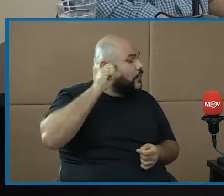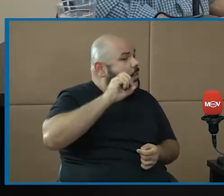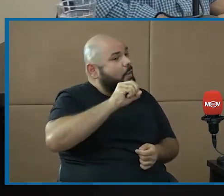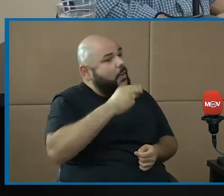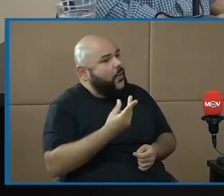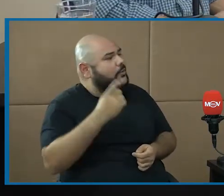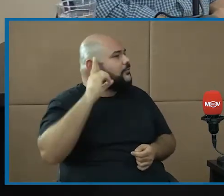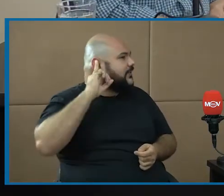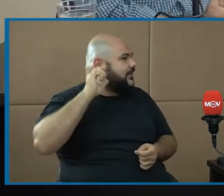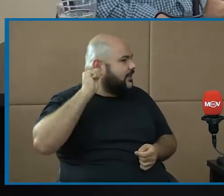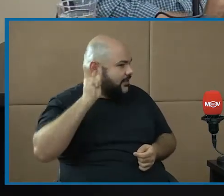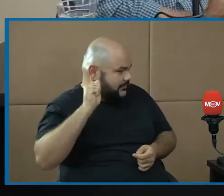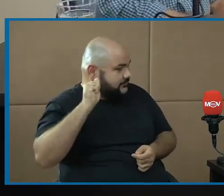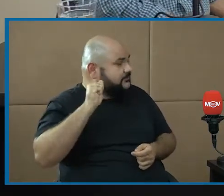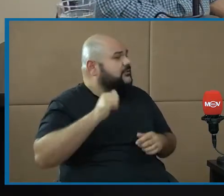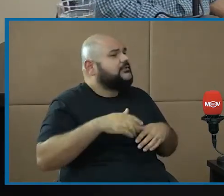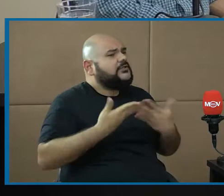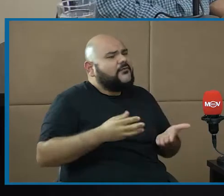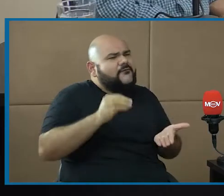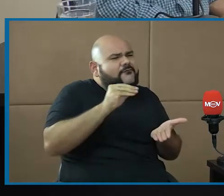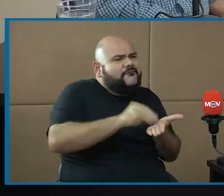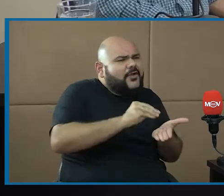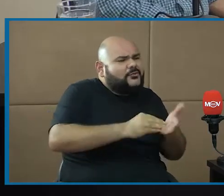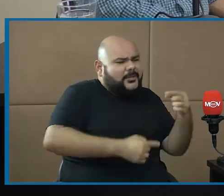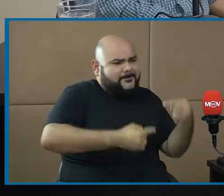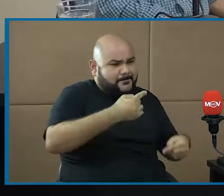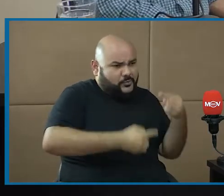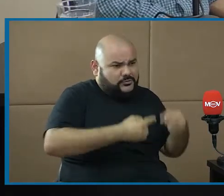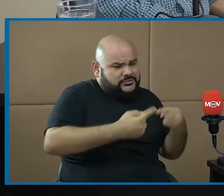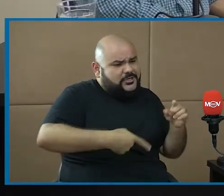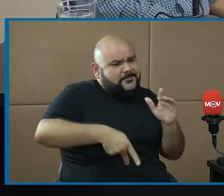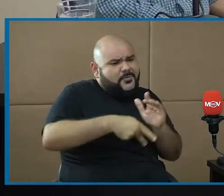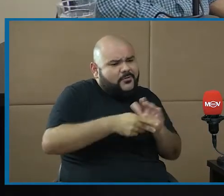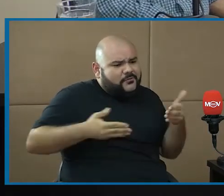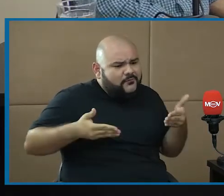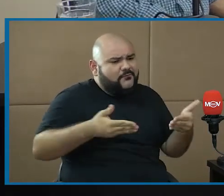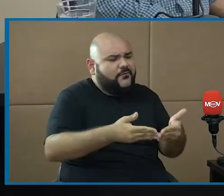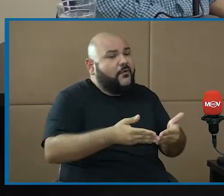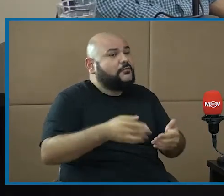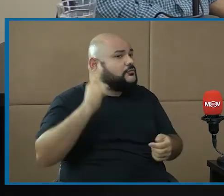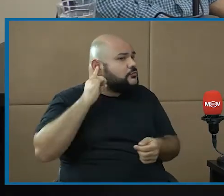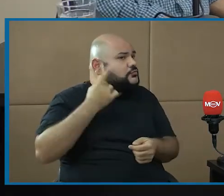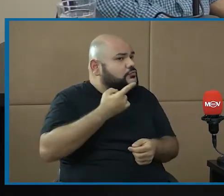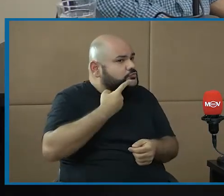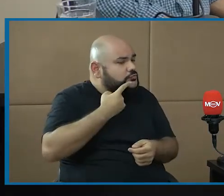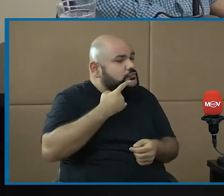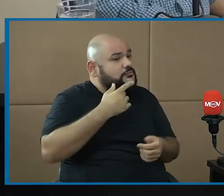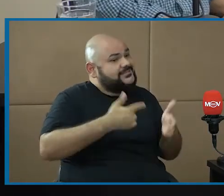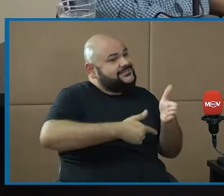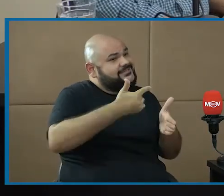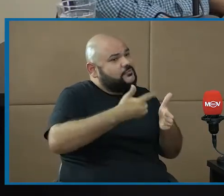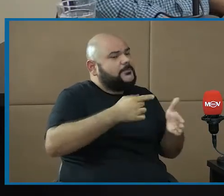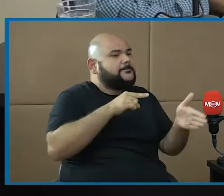em uma. Faltam políticas públicas para os surdos? E a segunda pergunta,